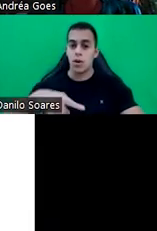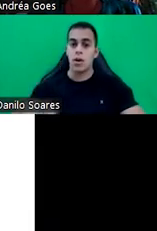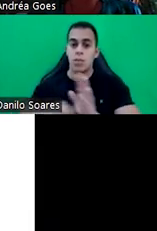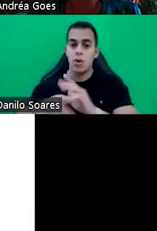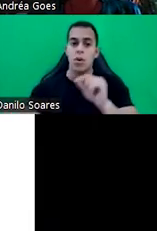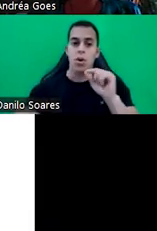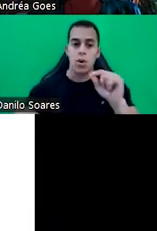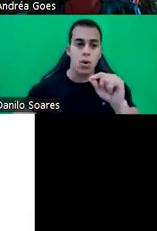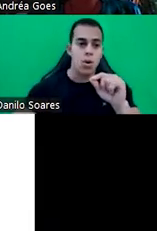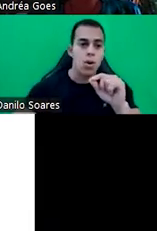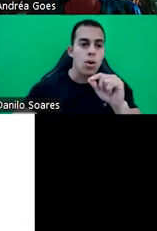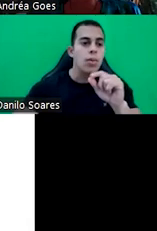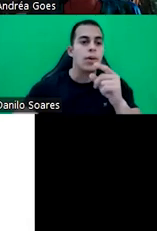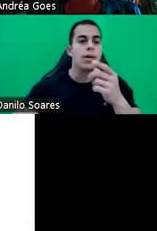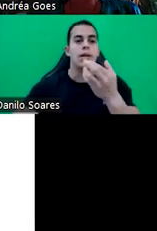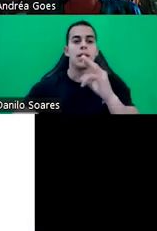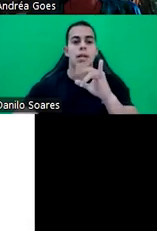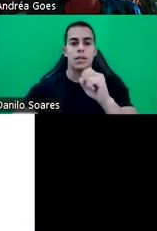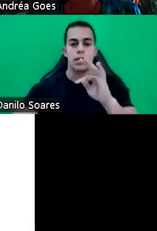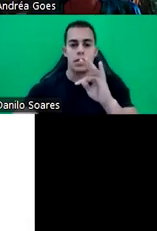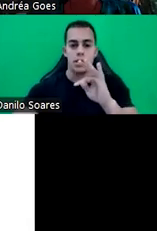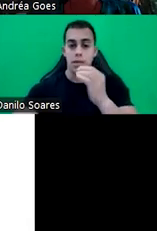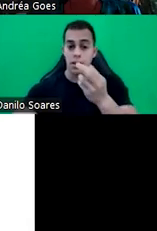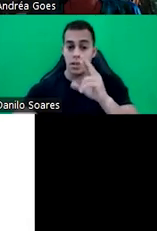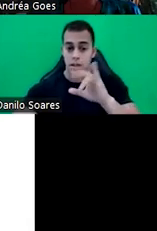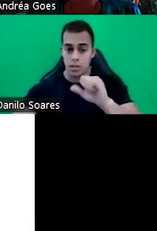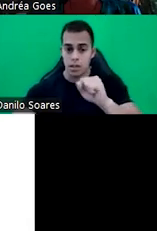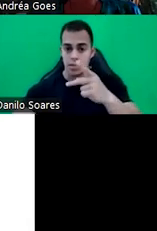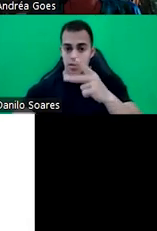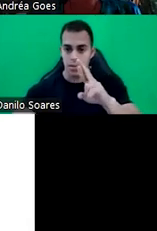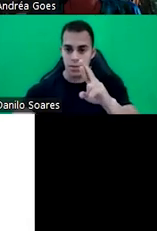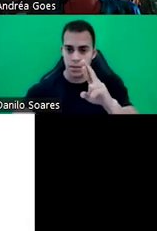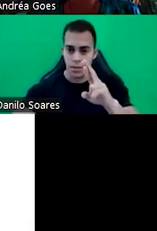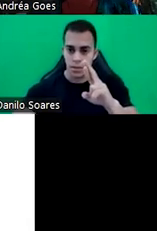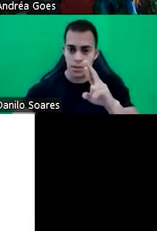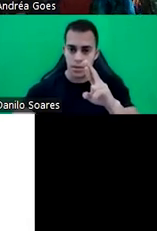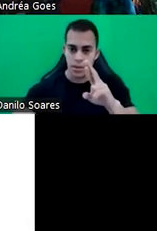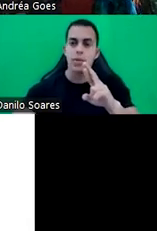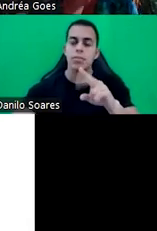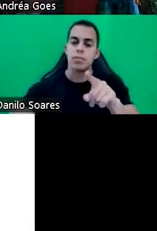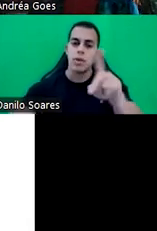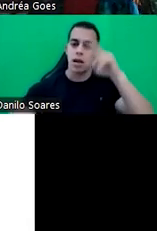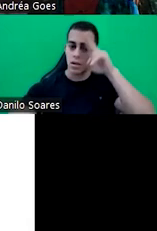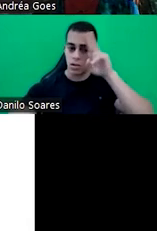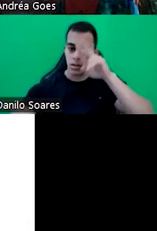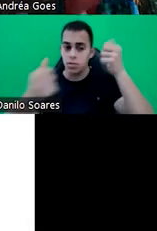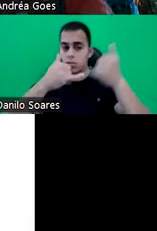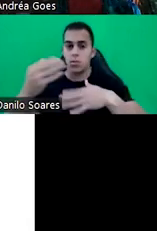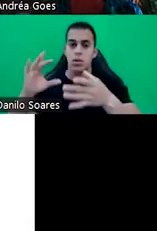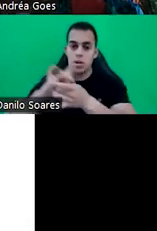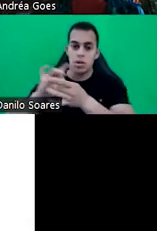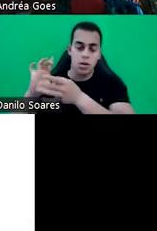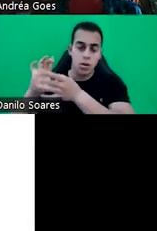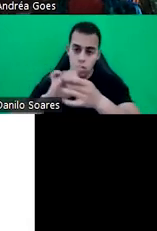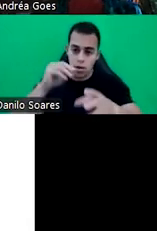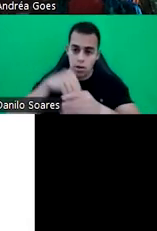que vocês devem ter ouvido falar sobre edição de DNA, então a gente tem material didático para mostrar também na escola, dentro de um contexto de